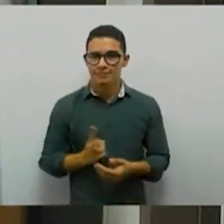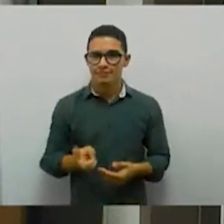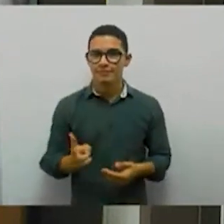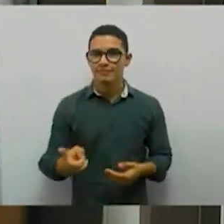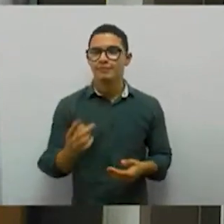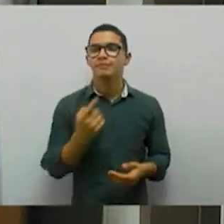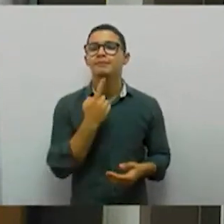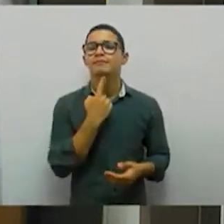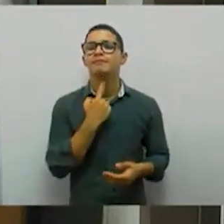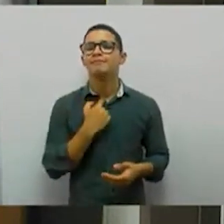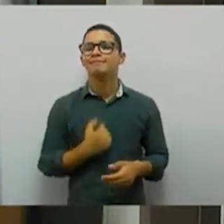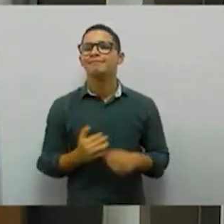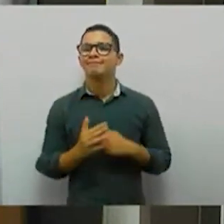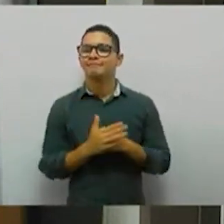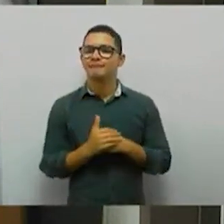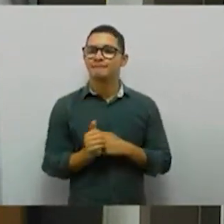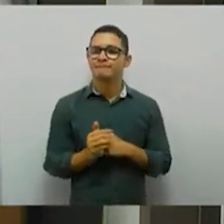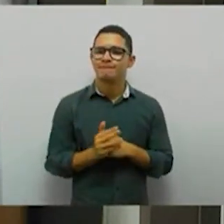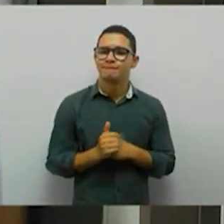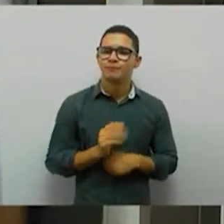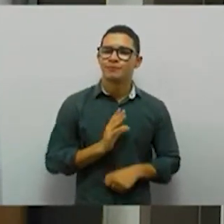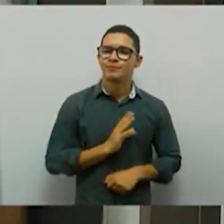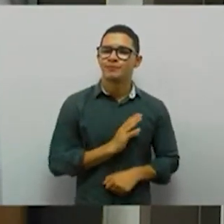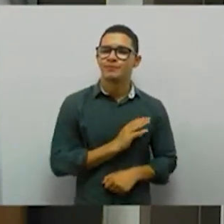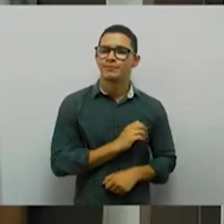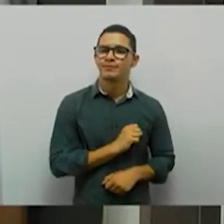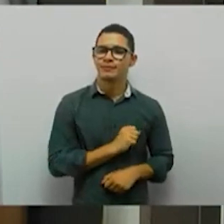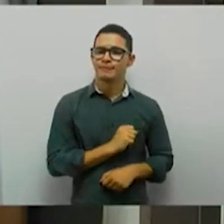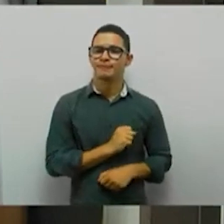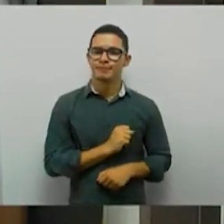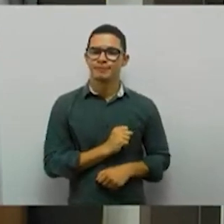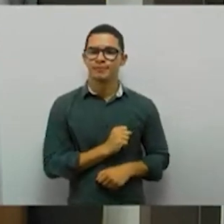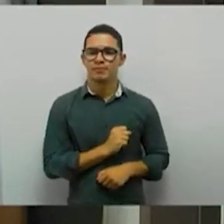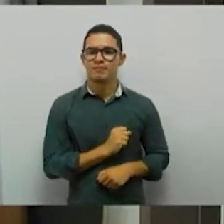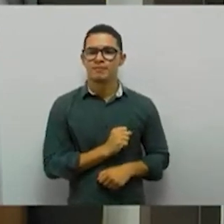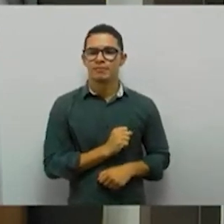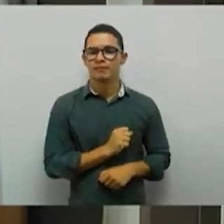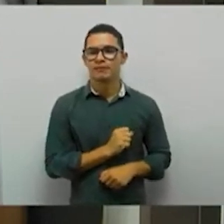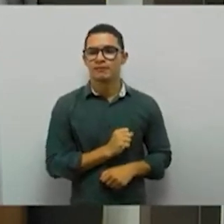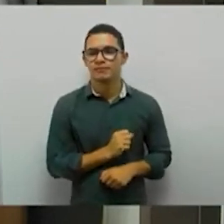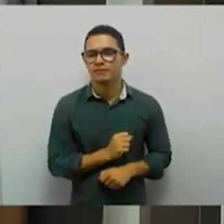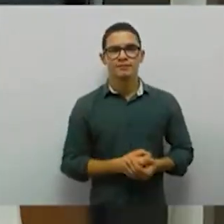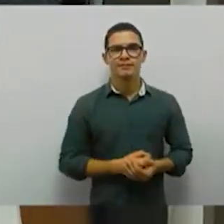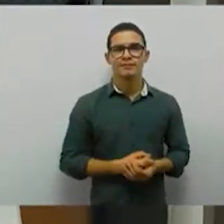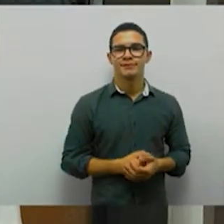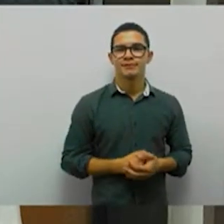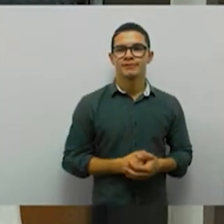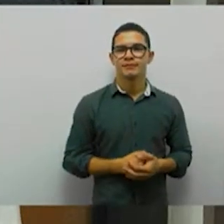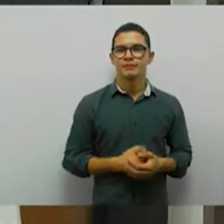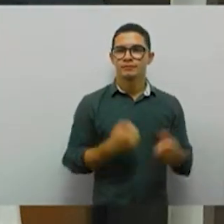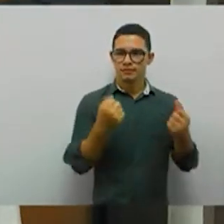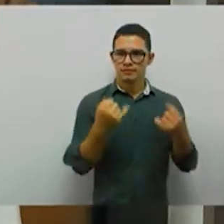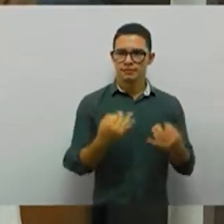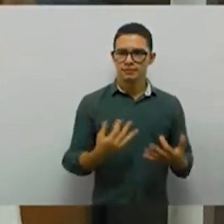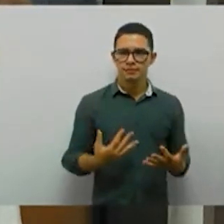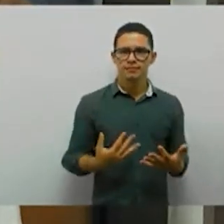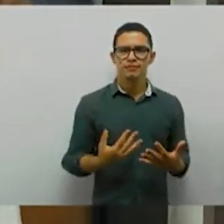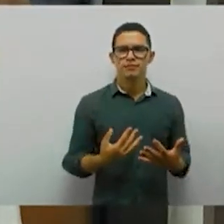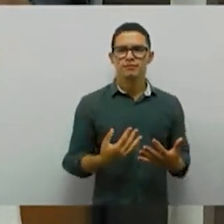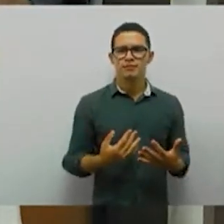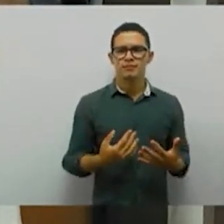necessita do carinho do amor e da dedicação eh dos sangres falar da Pest lose